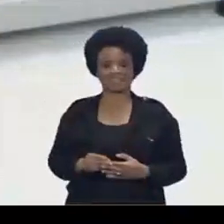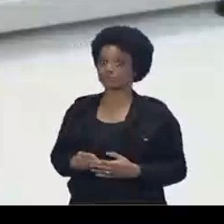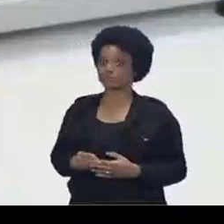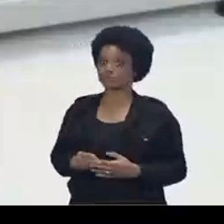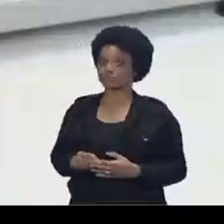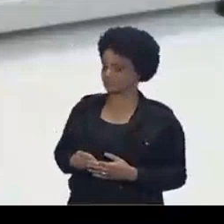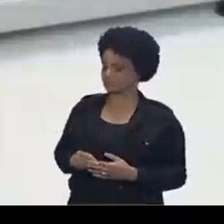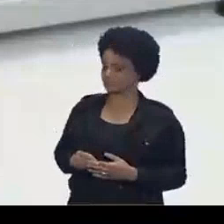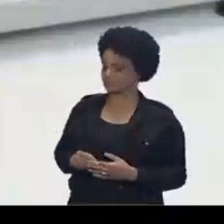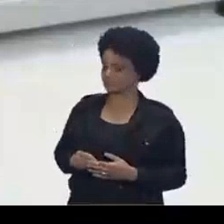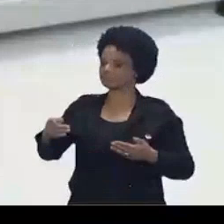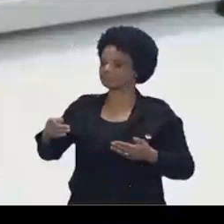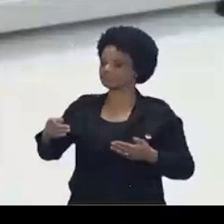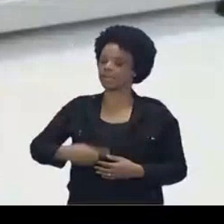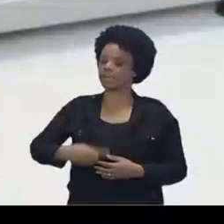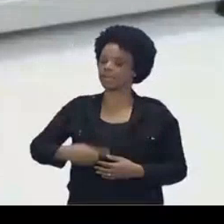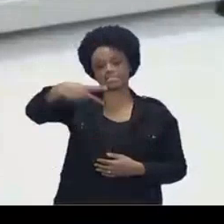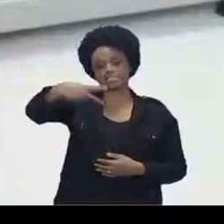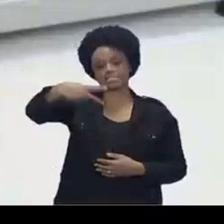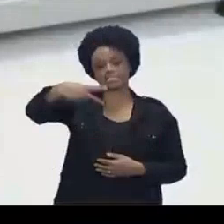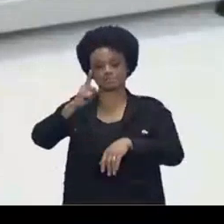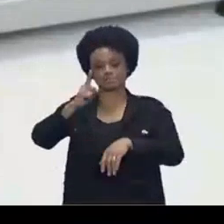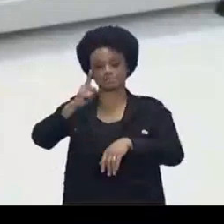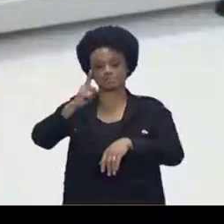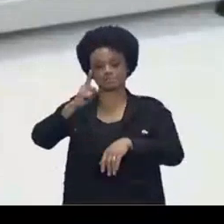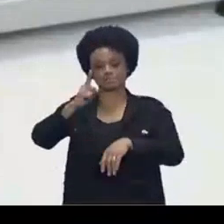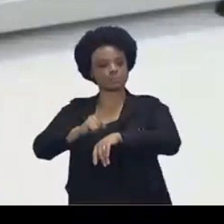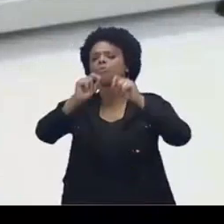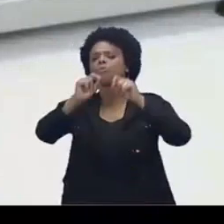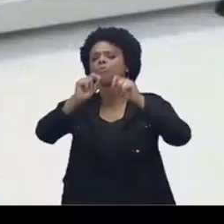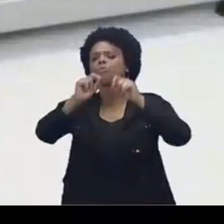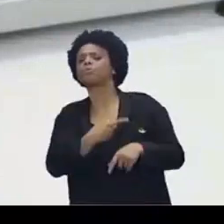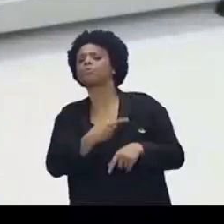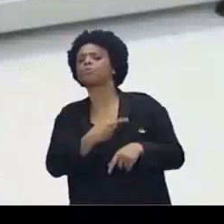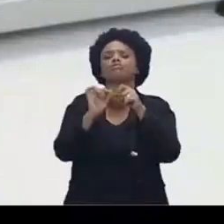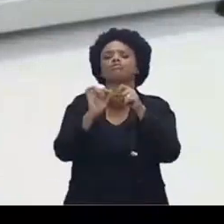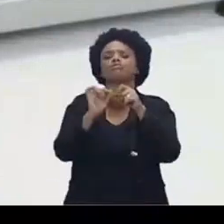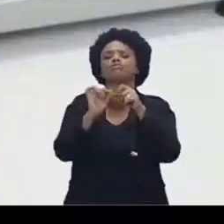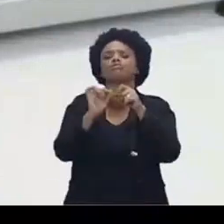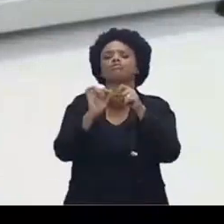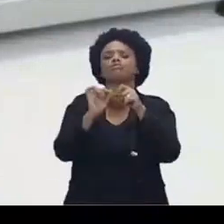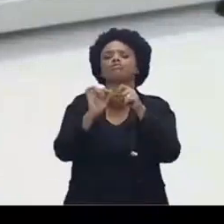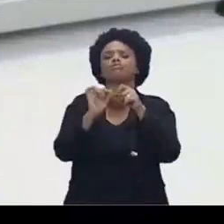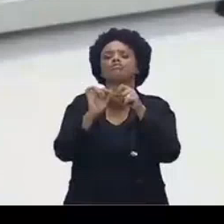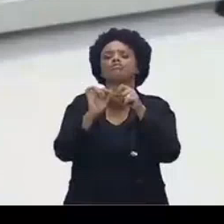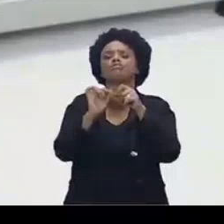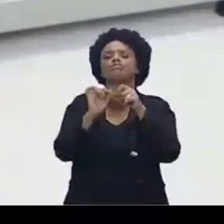Nessa nossa segunda etapa, o que nós vamos fazer? Nós vamos